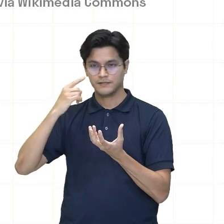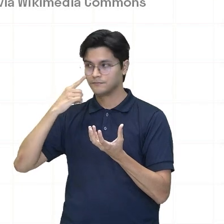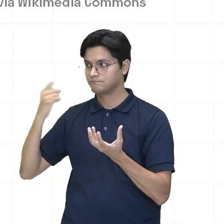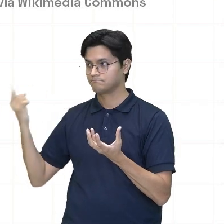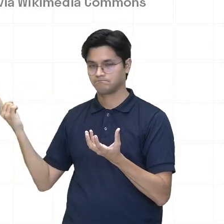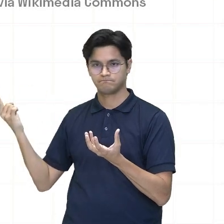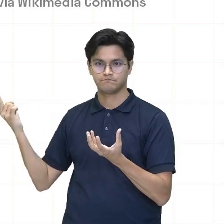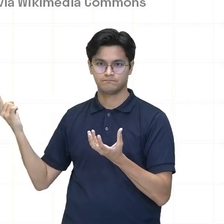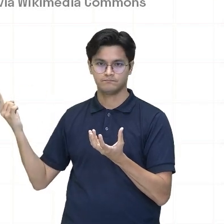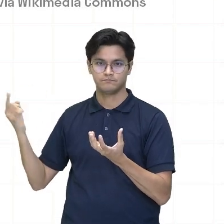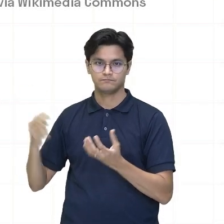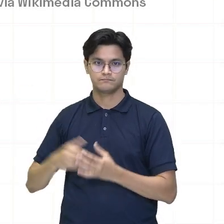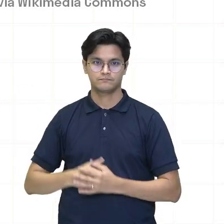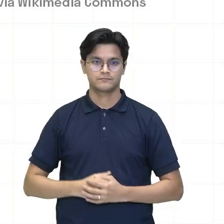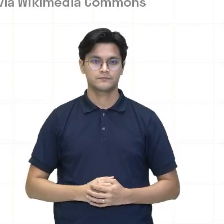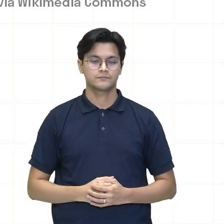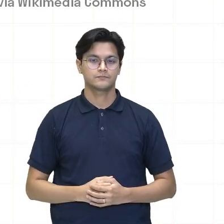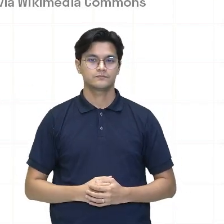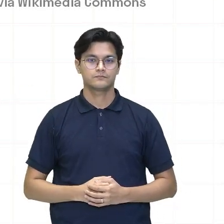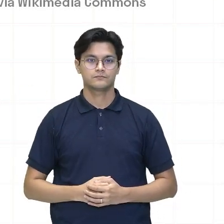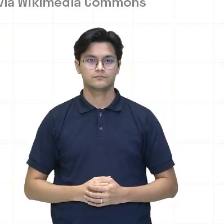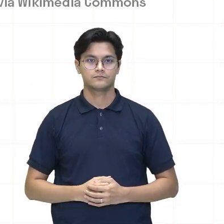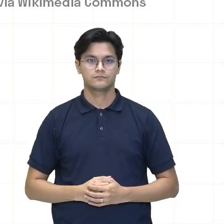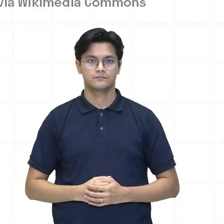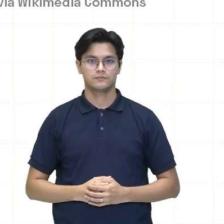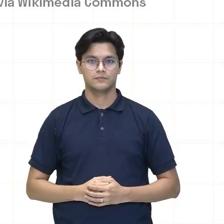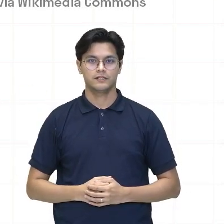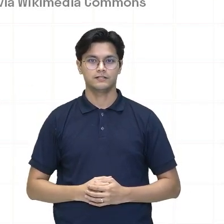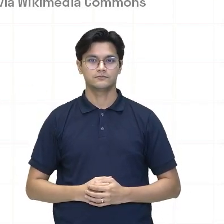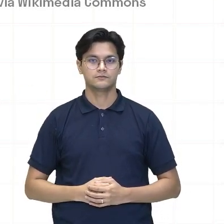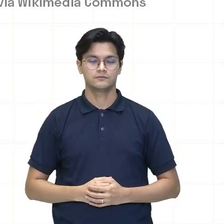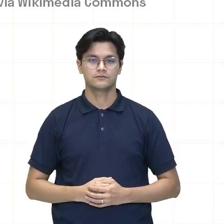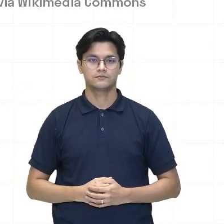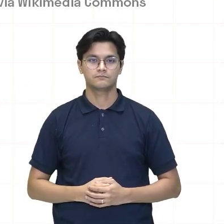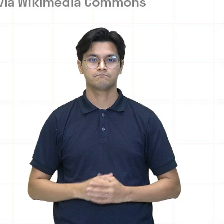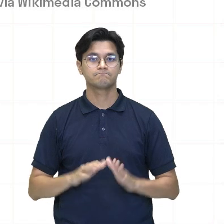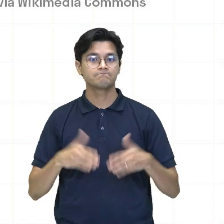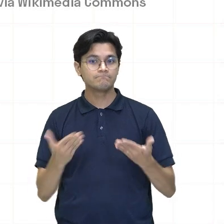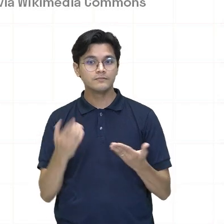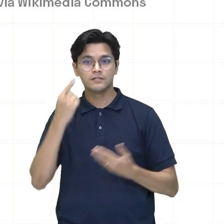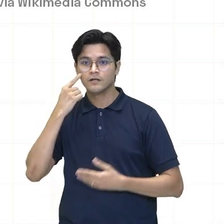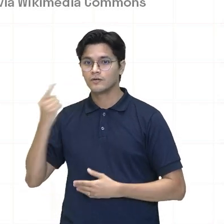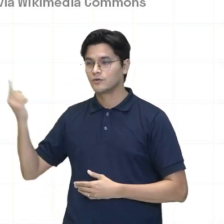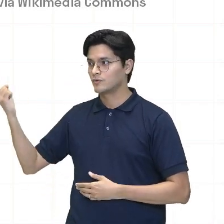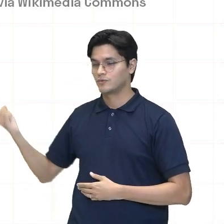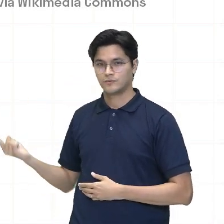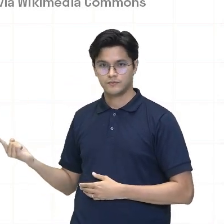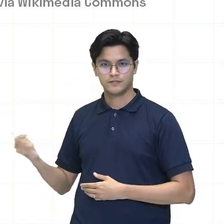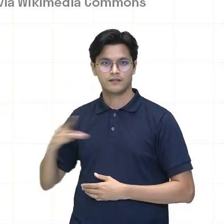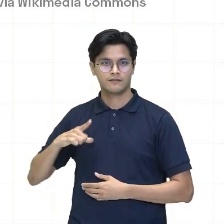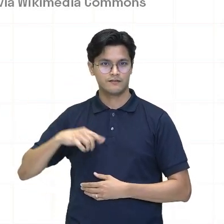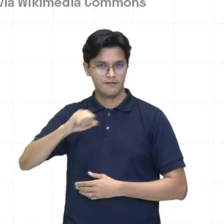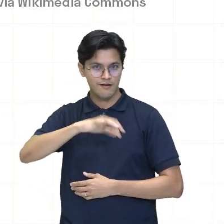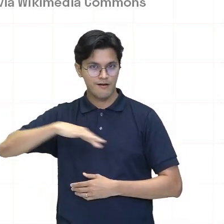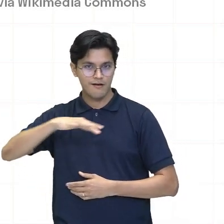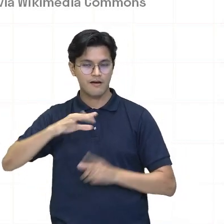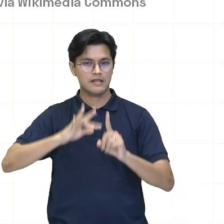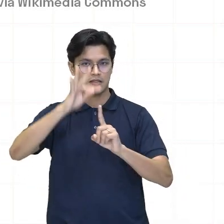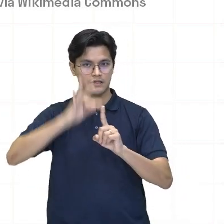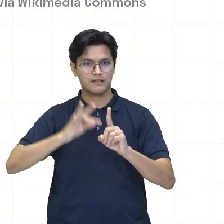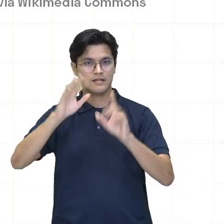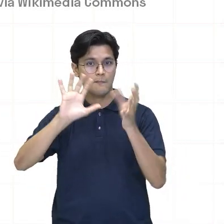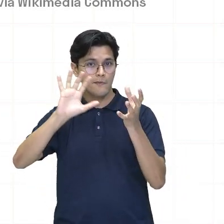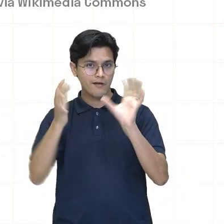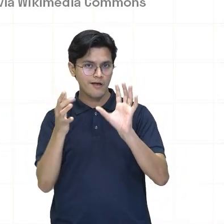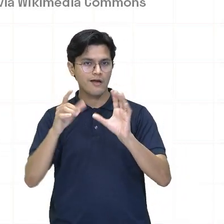zona temperada sul e a zona polar antártica, né? Essas zonas térmicas, elas são